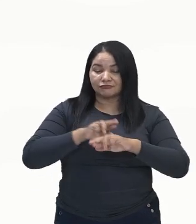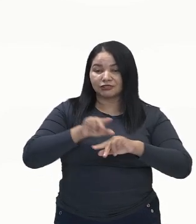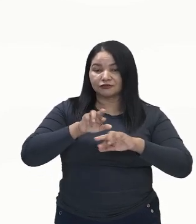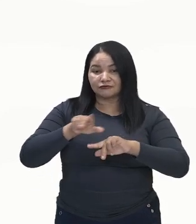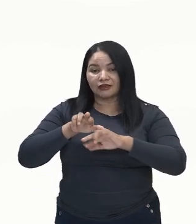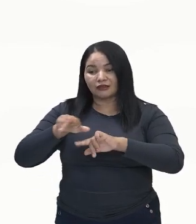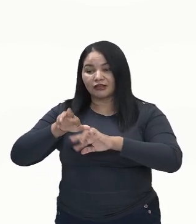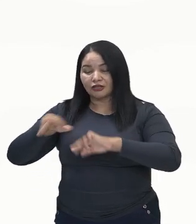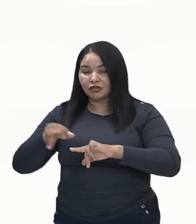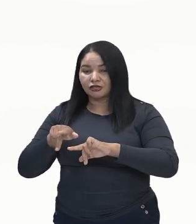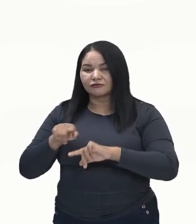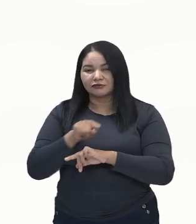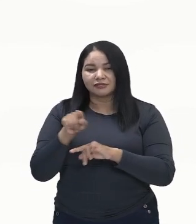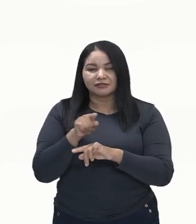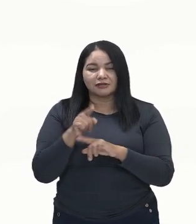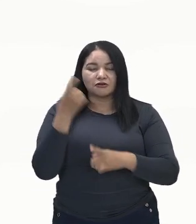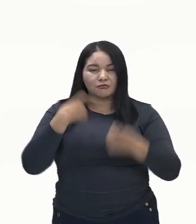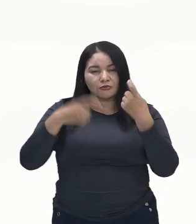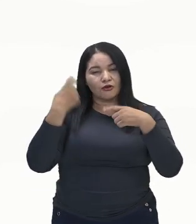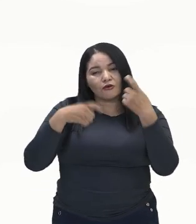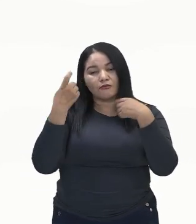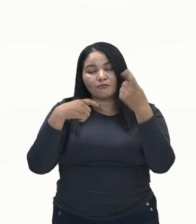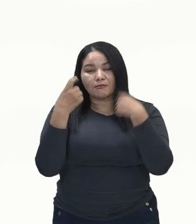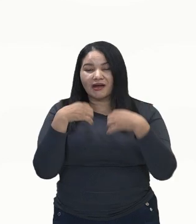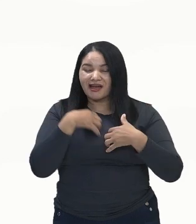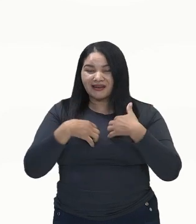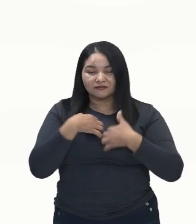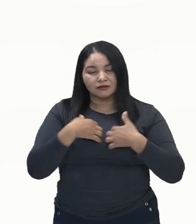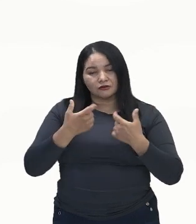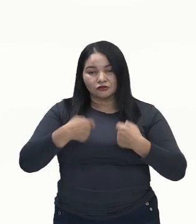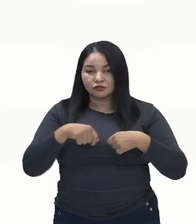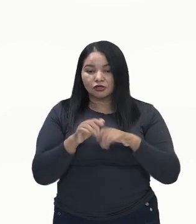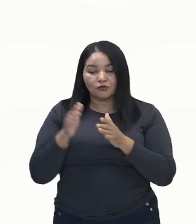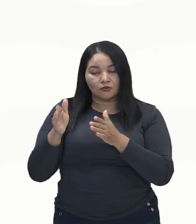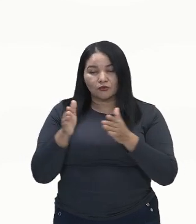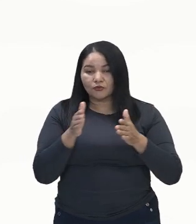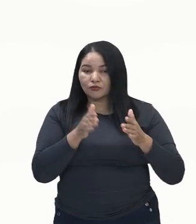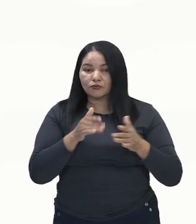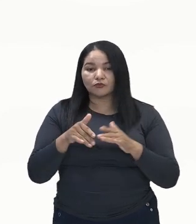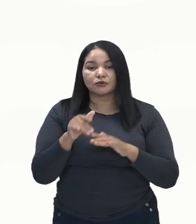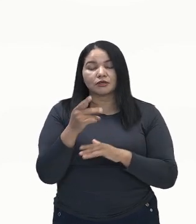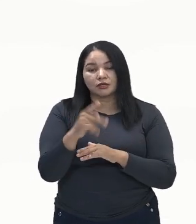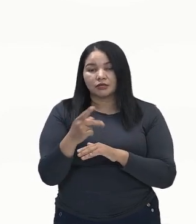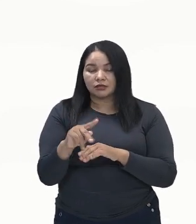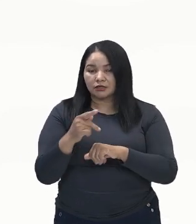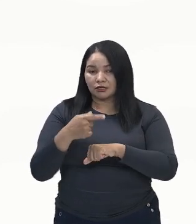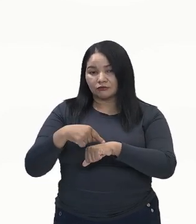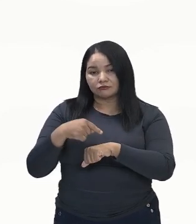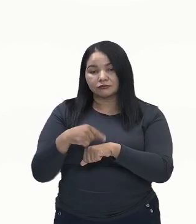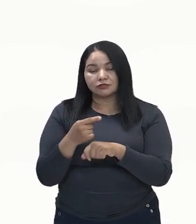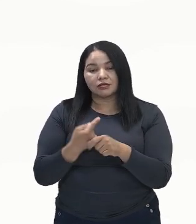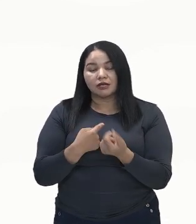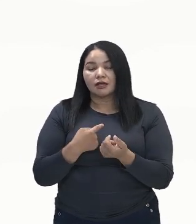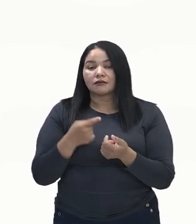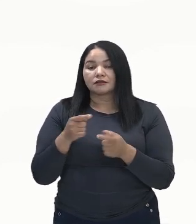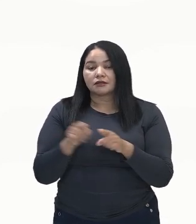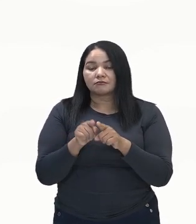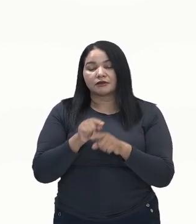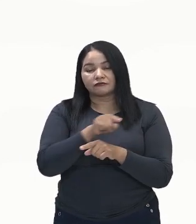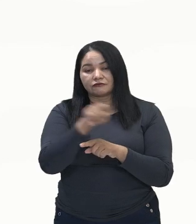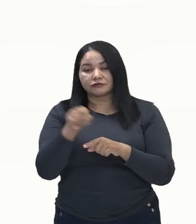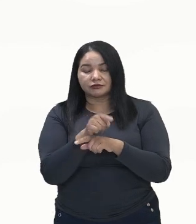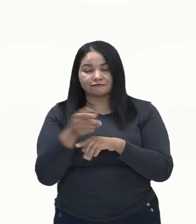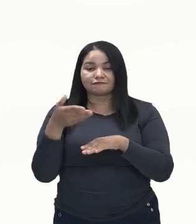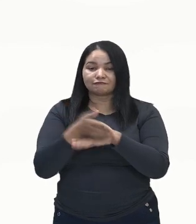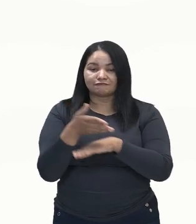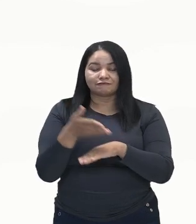fiquem apreensivos com isso, tudo vai acontecer no seu tempo e vocês vão conseguir esse ingresso na